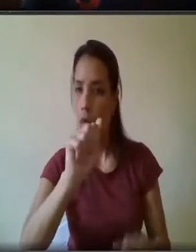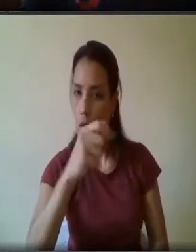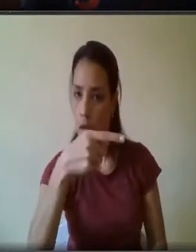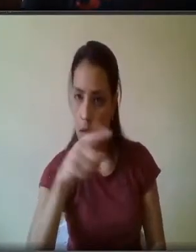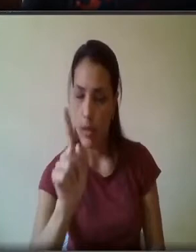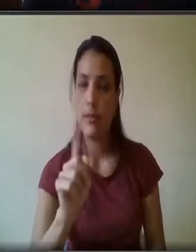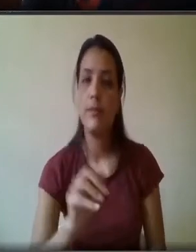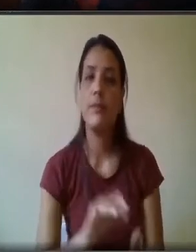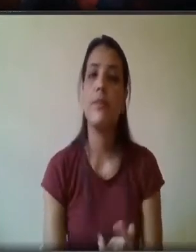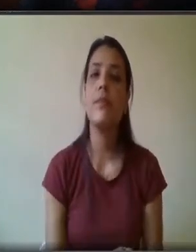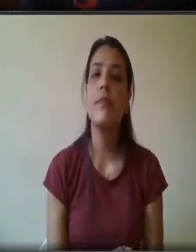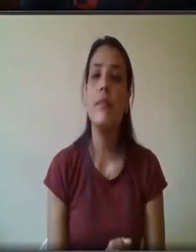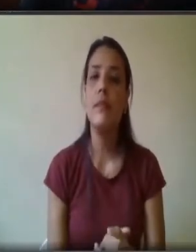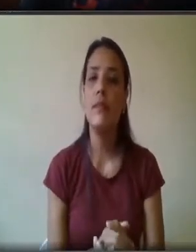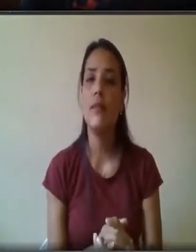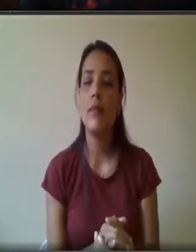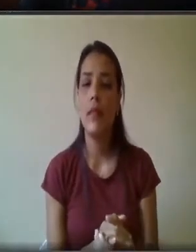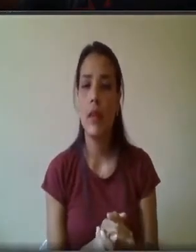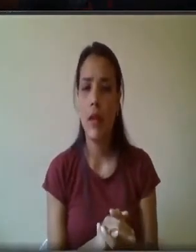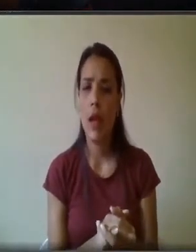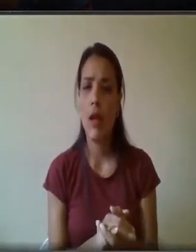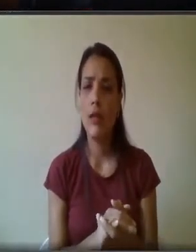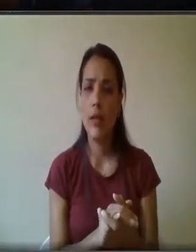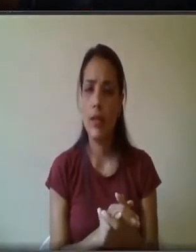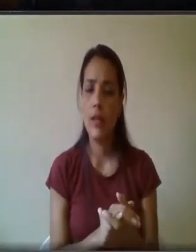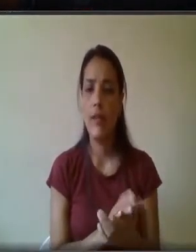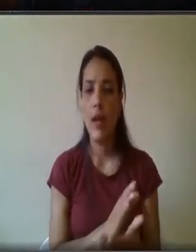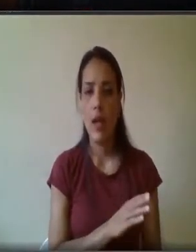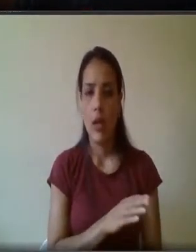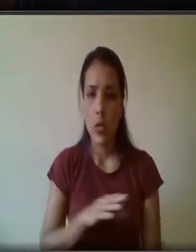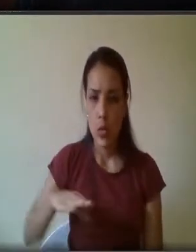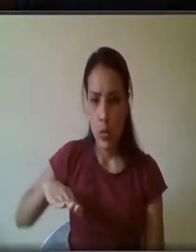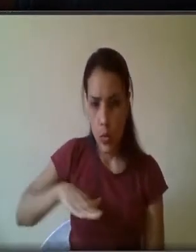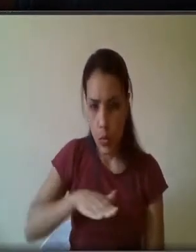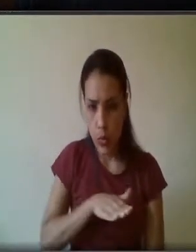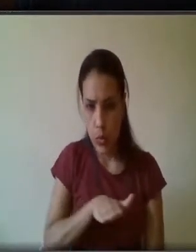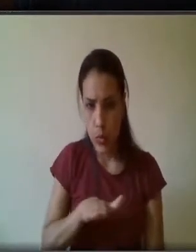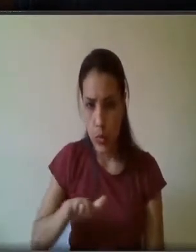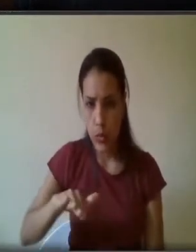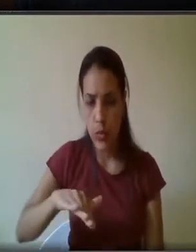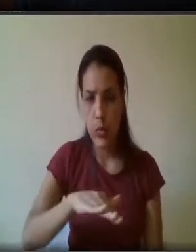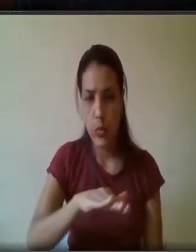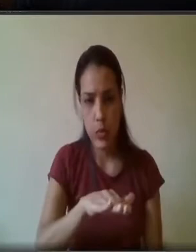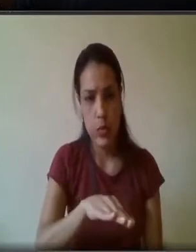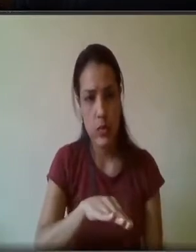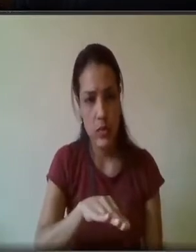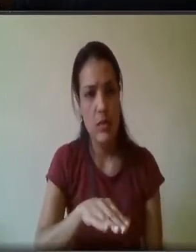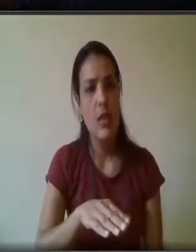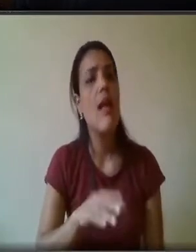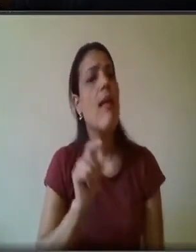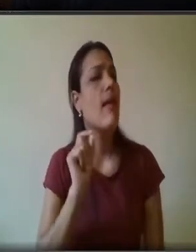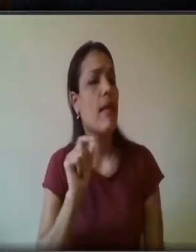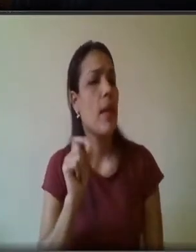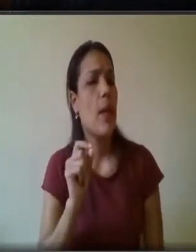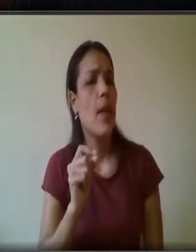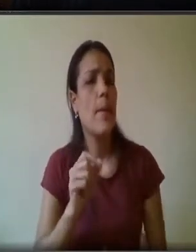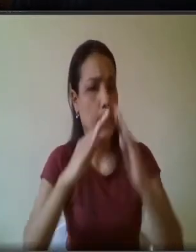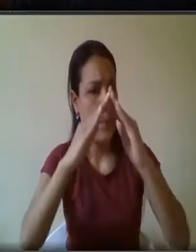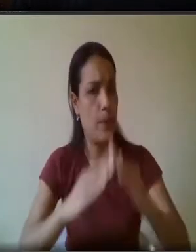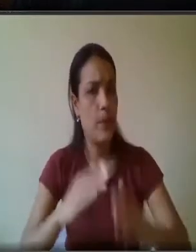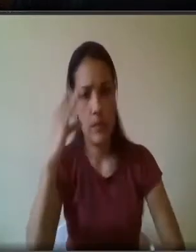para o Juruá, você vai percebendo, quem mora em Cruzeiro do Sul sabe que lá tem um número maior de elevações,